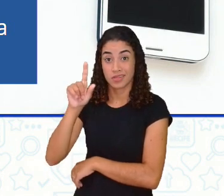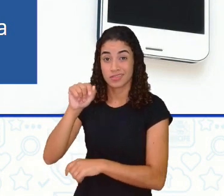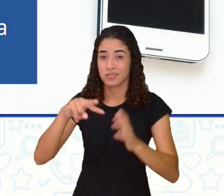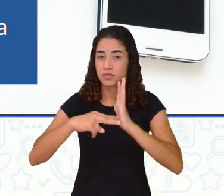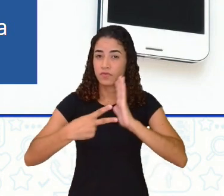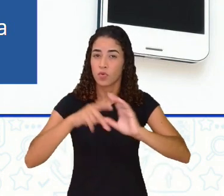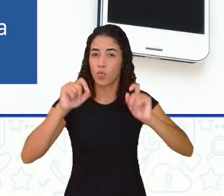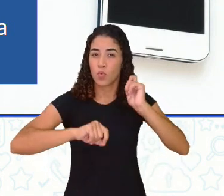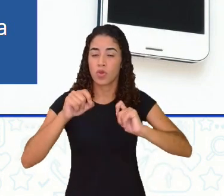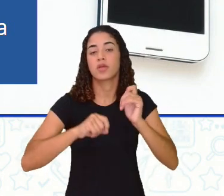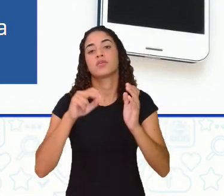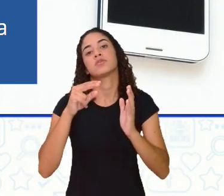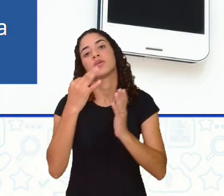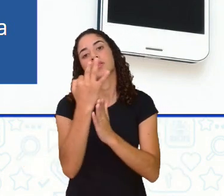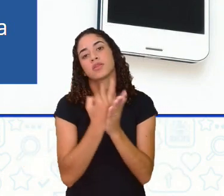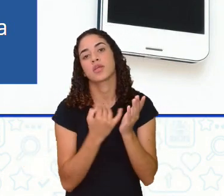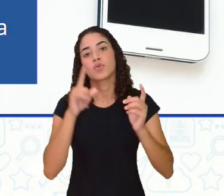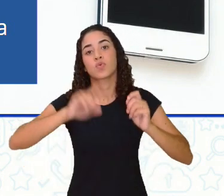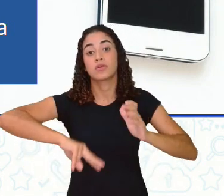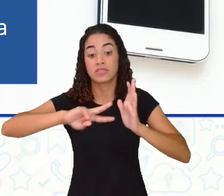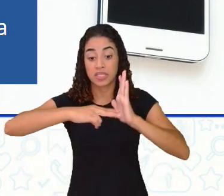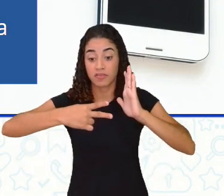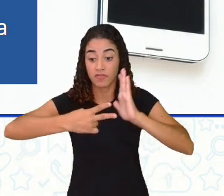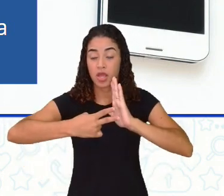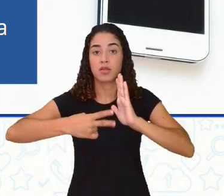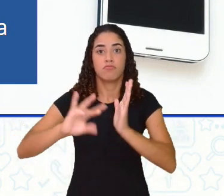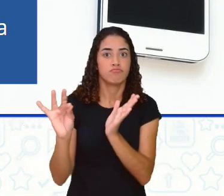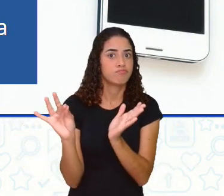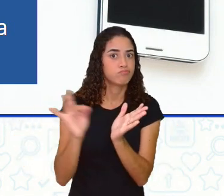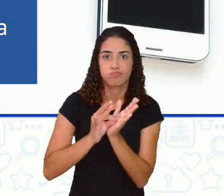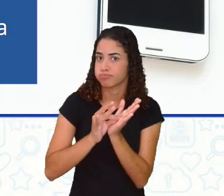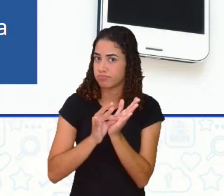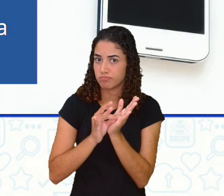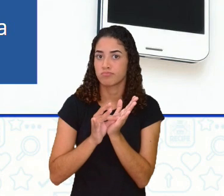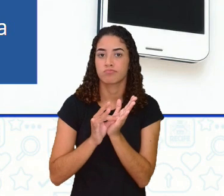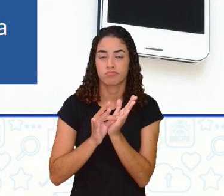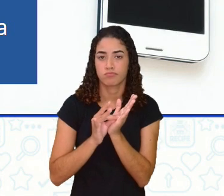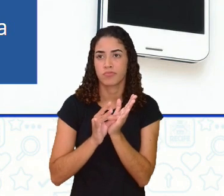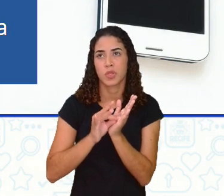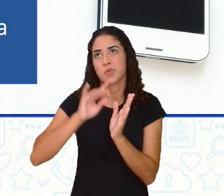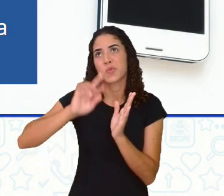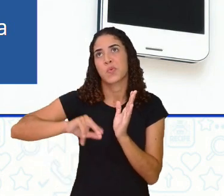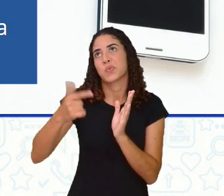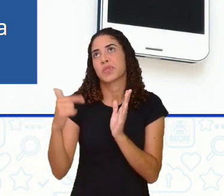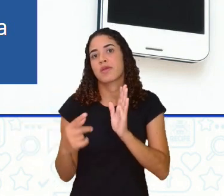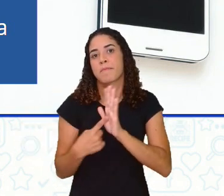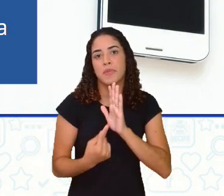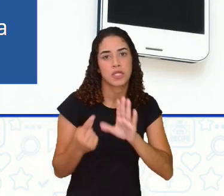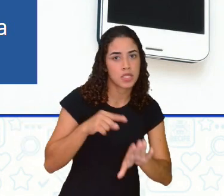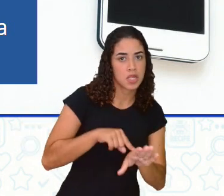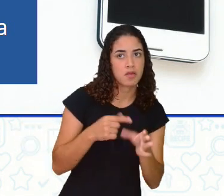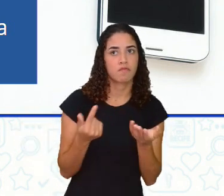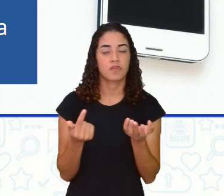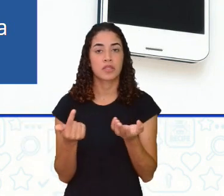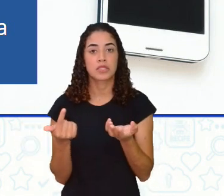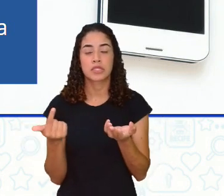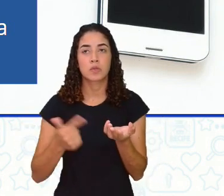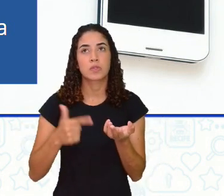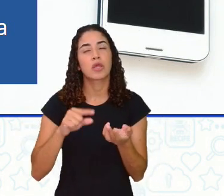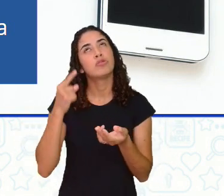vai ser apegado àquele significado primeiro ali da palavra, sem muitos usos de metáfora, sem muitos